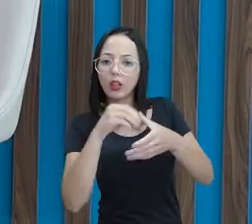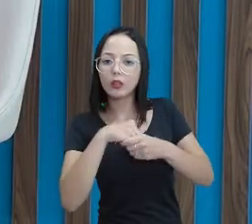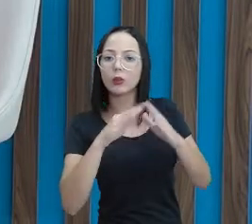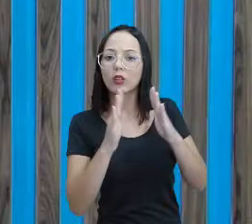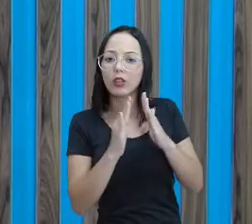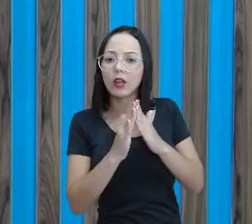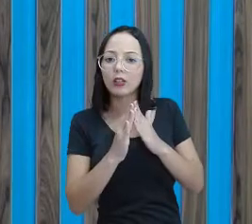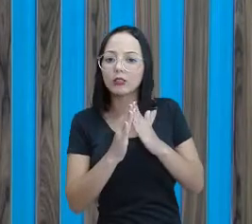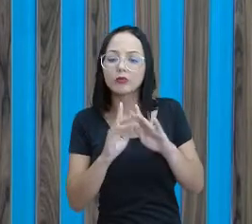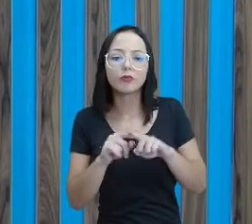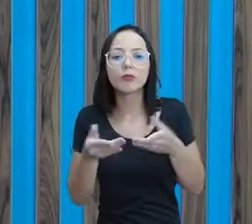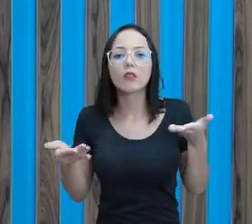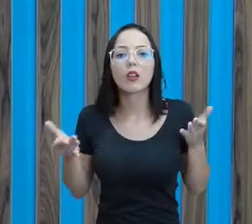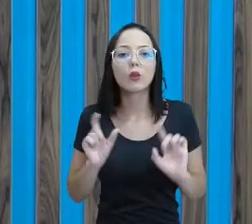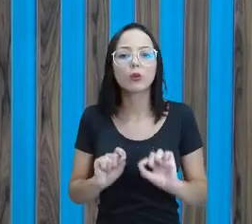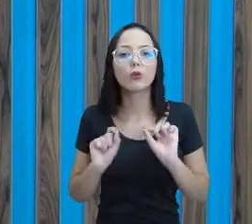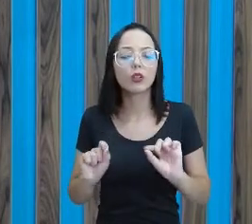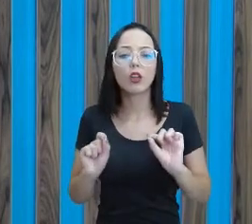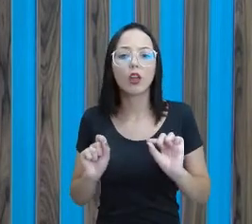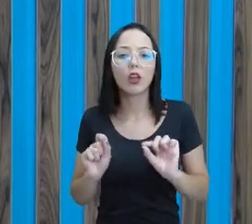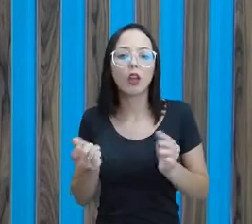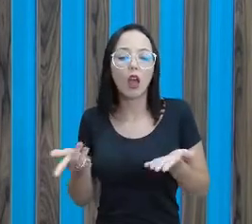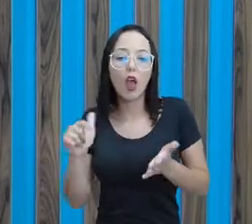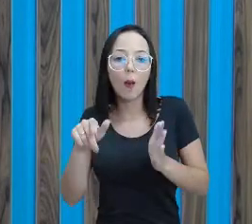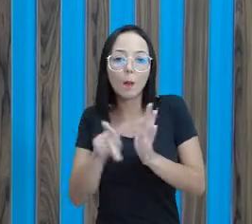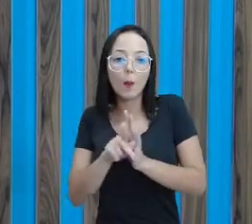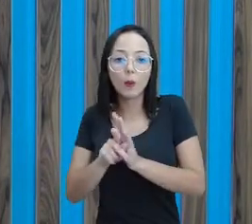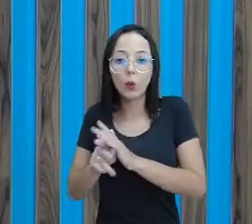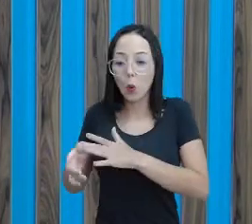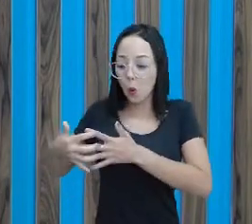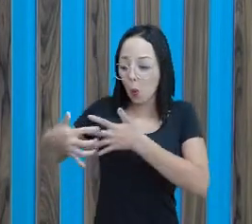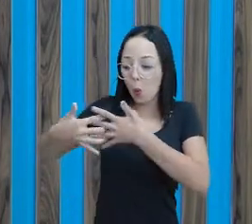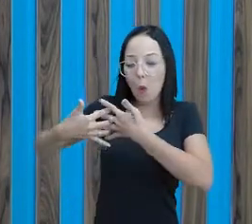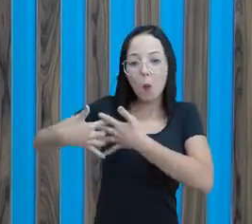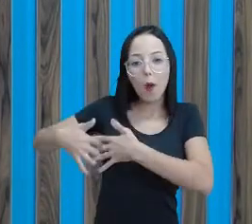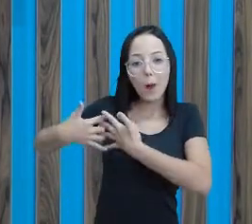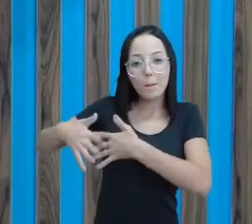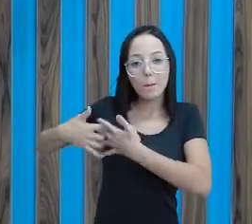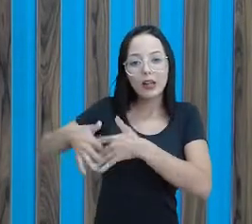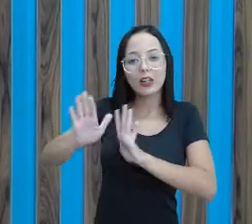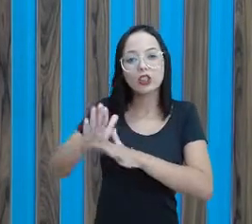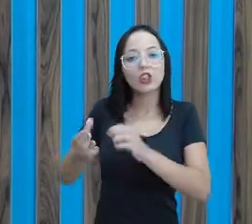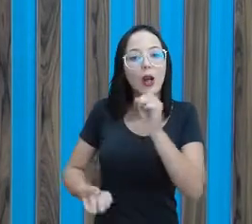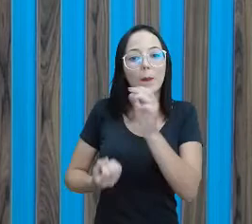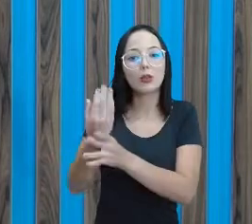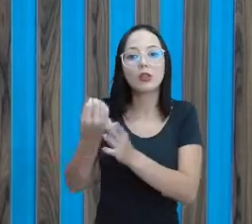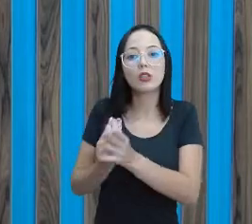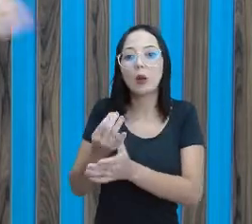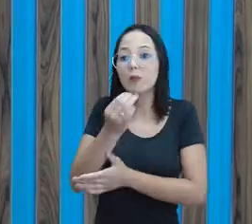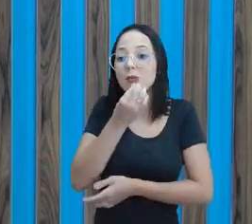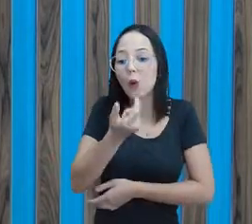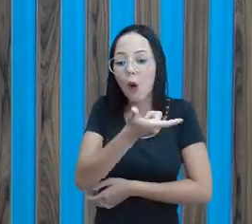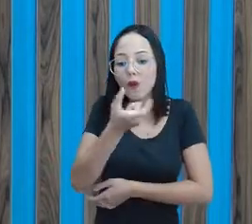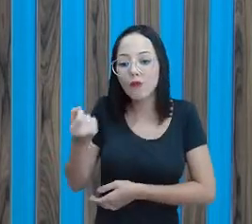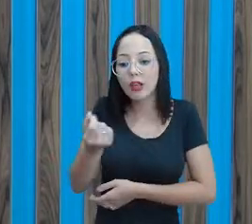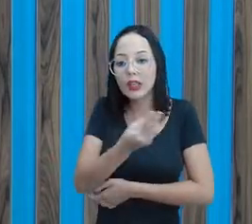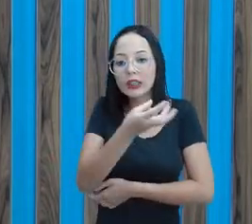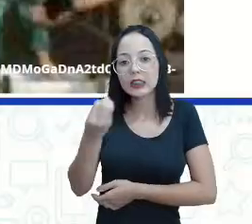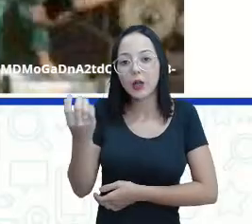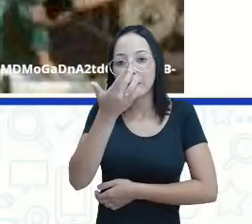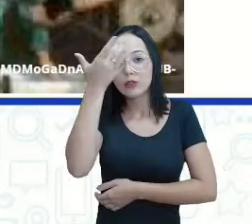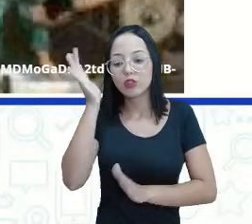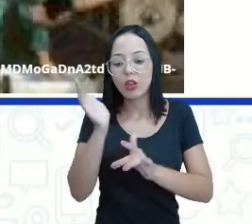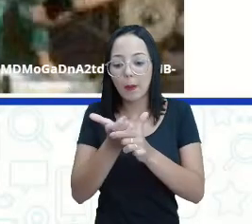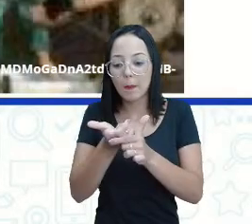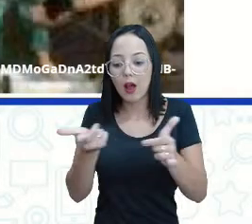mesmo. Aí agora eu tinha uma máquina que produzia por 20, 30, 40 pessoas dessa forma aqui.